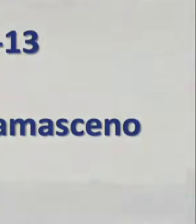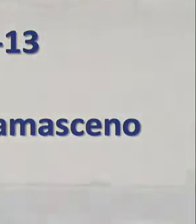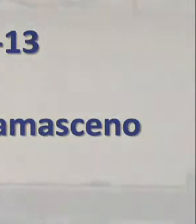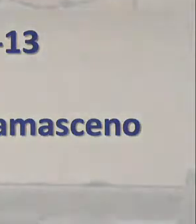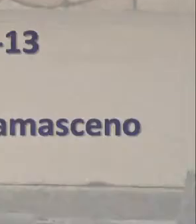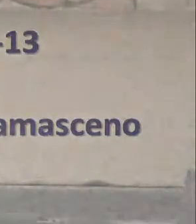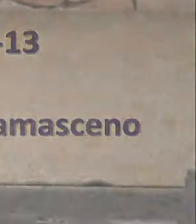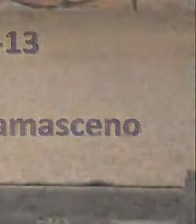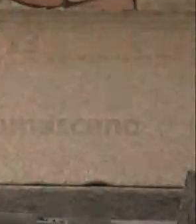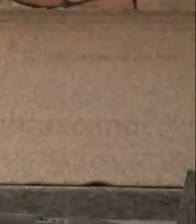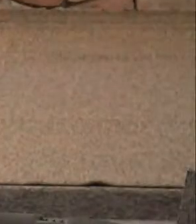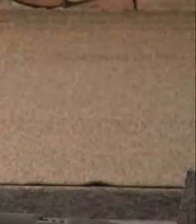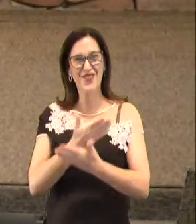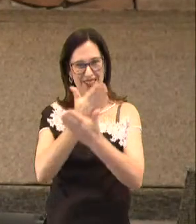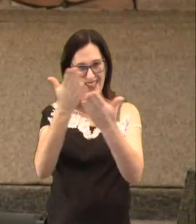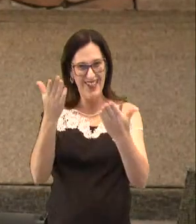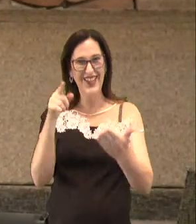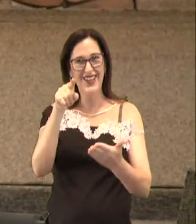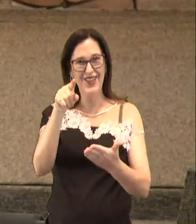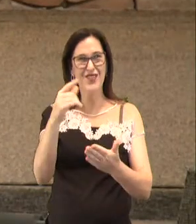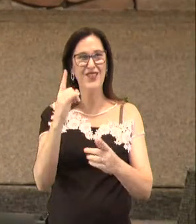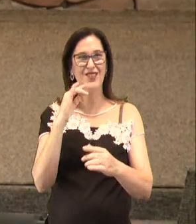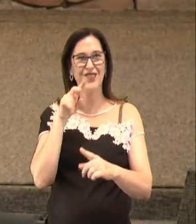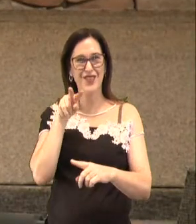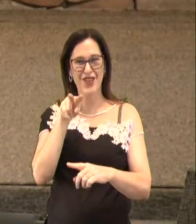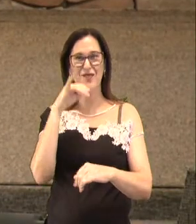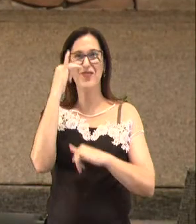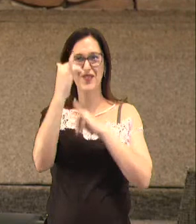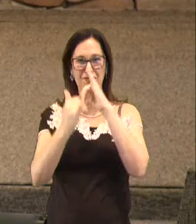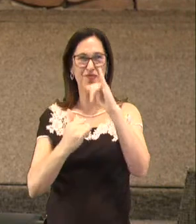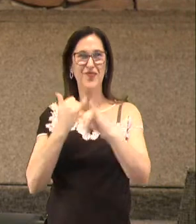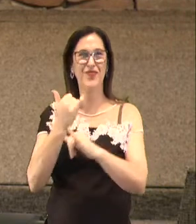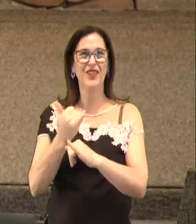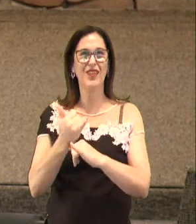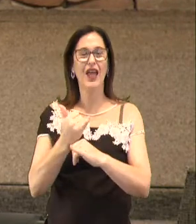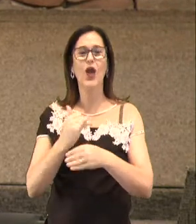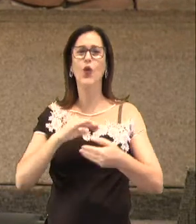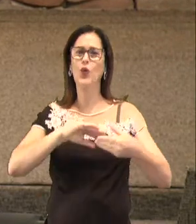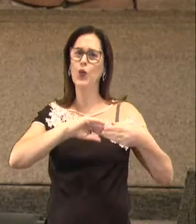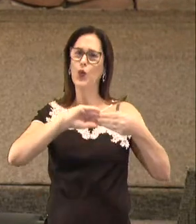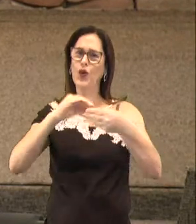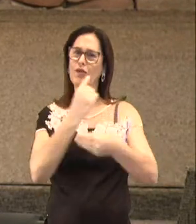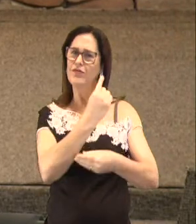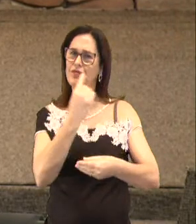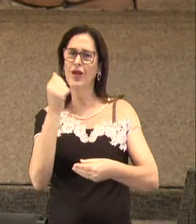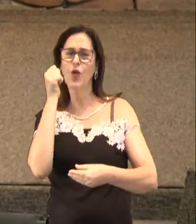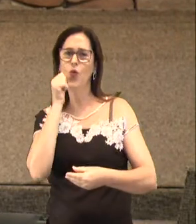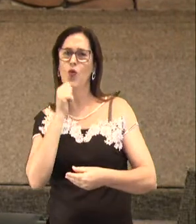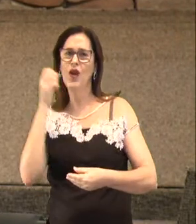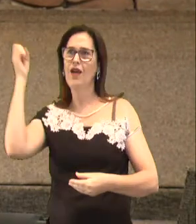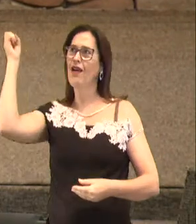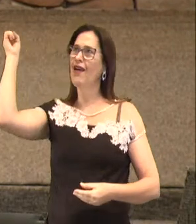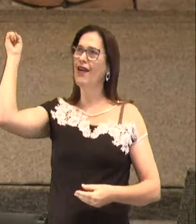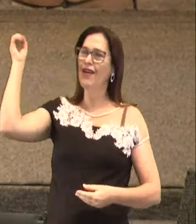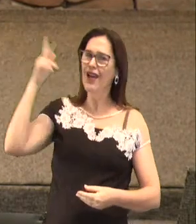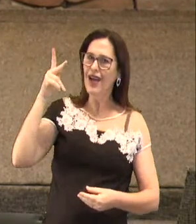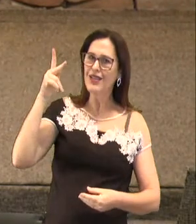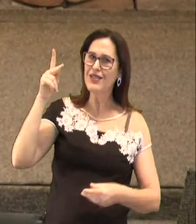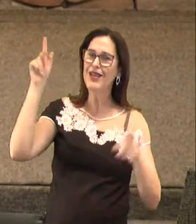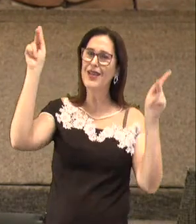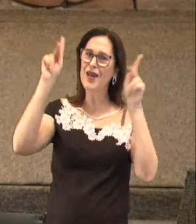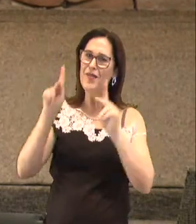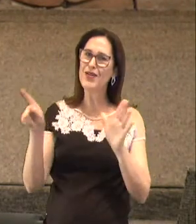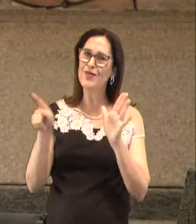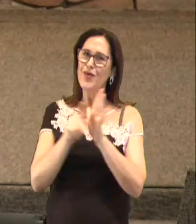Bom dia a você que nos assiste. Eu cumprimento cada um e cada uma com a graça e com a paz do